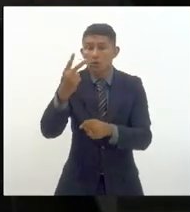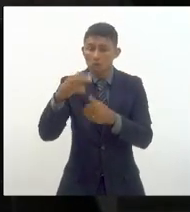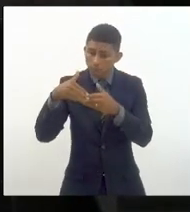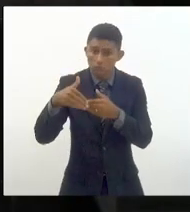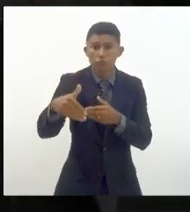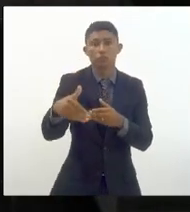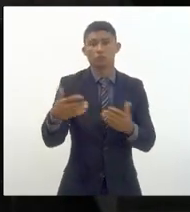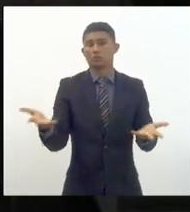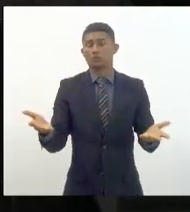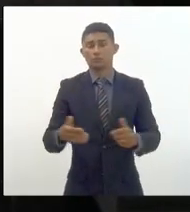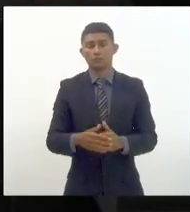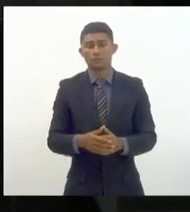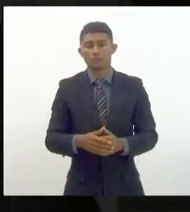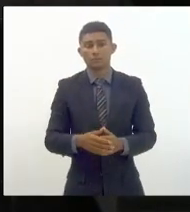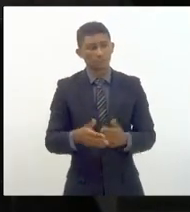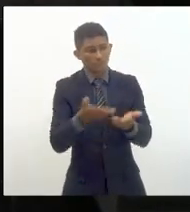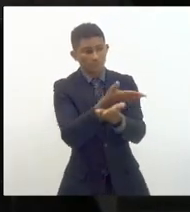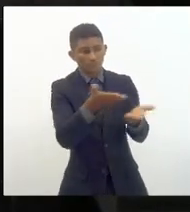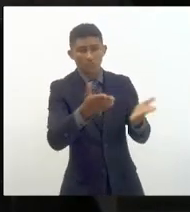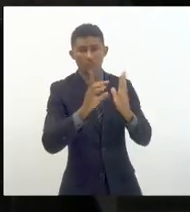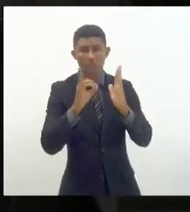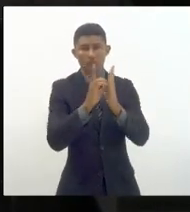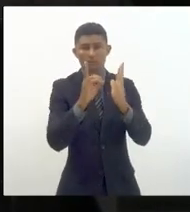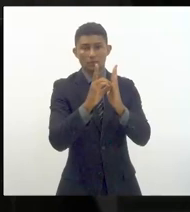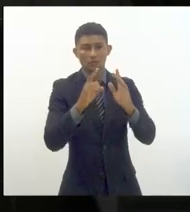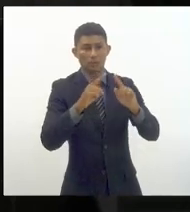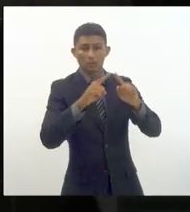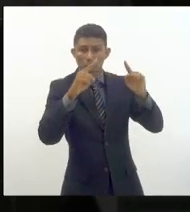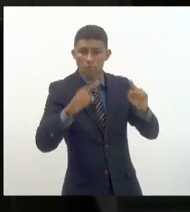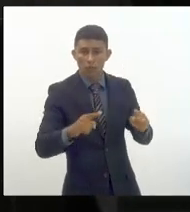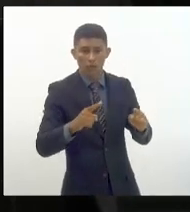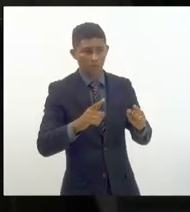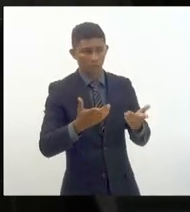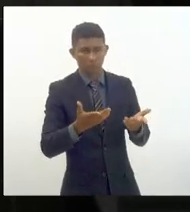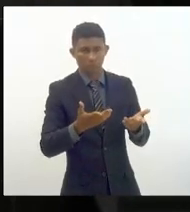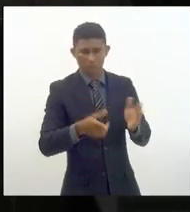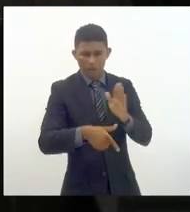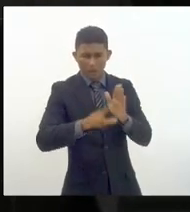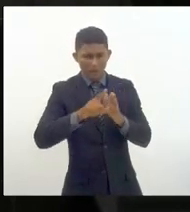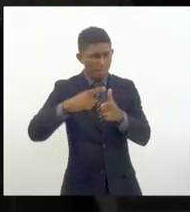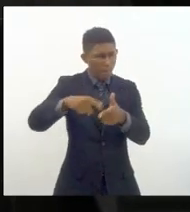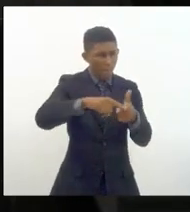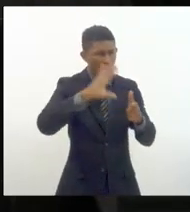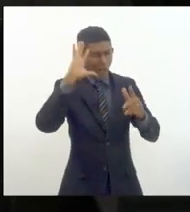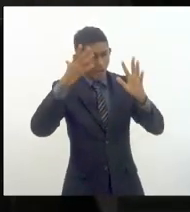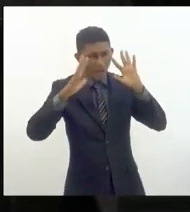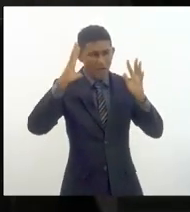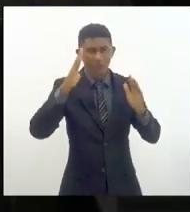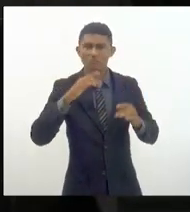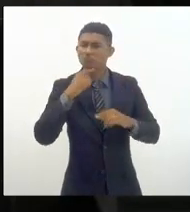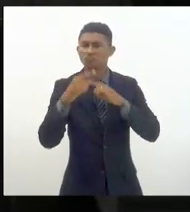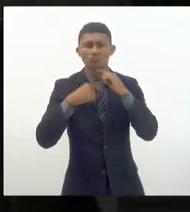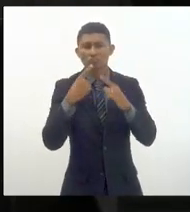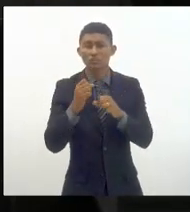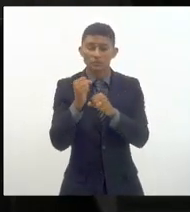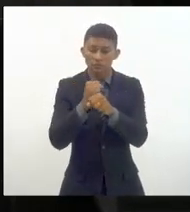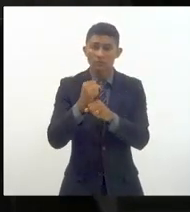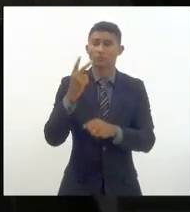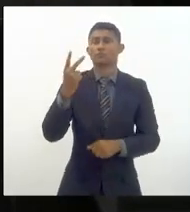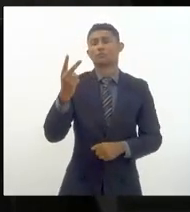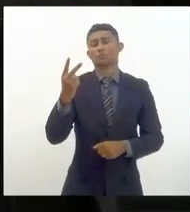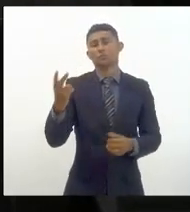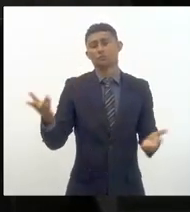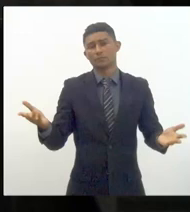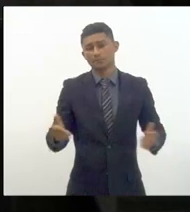como resolver a questão do plano de cargos servidor do Detran penso eu antes do prazo de dois anos que acontecerá a primeira revisão do plano de